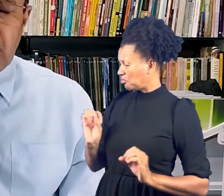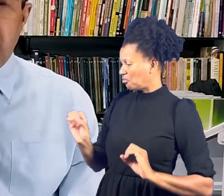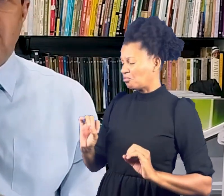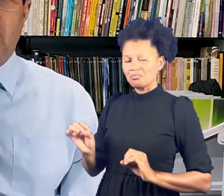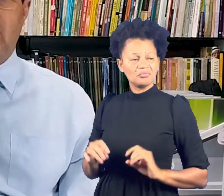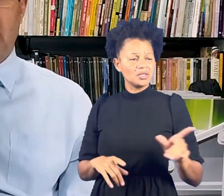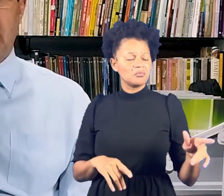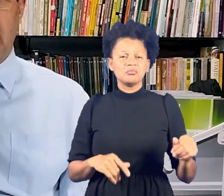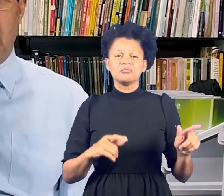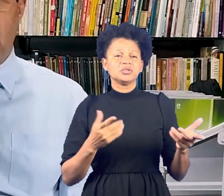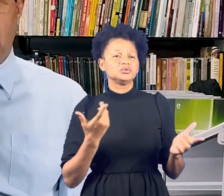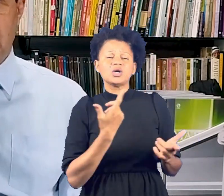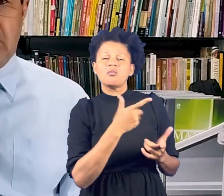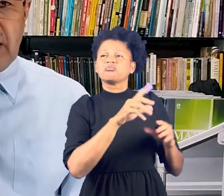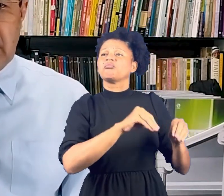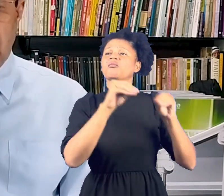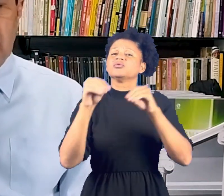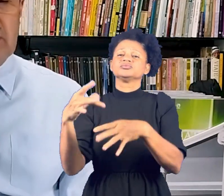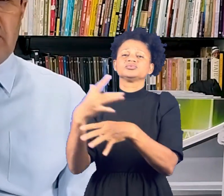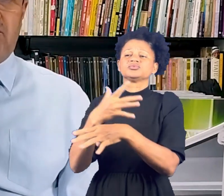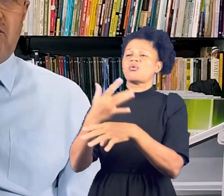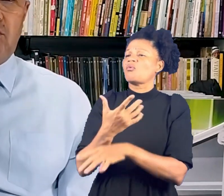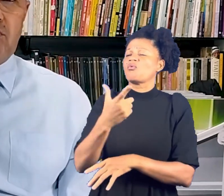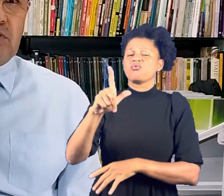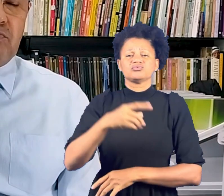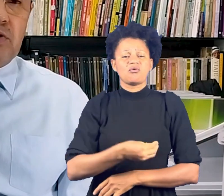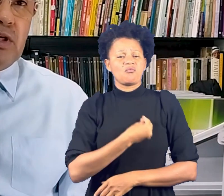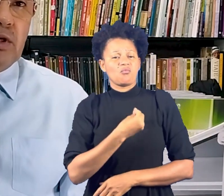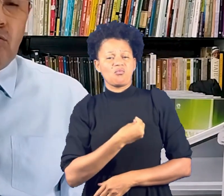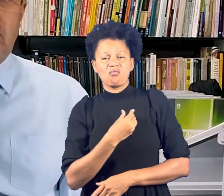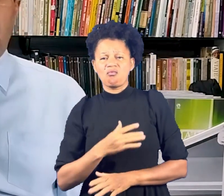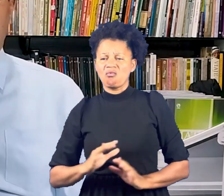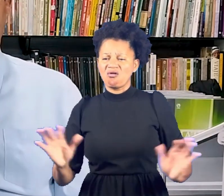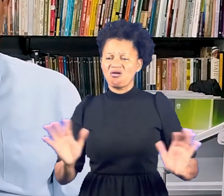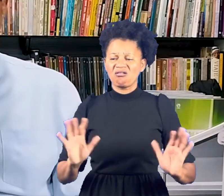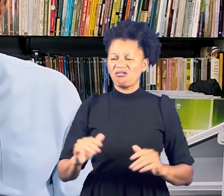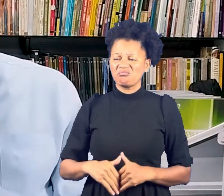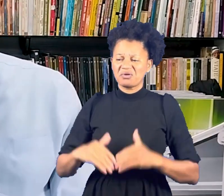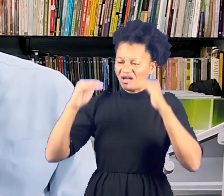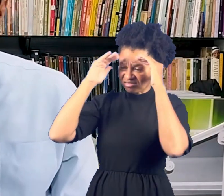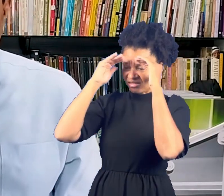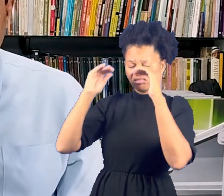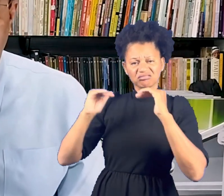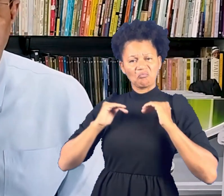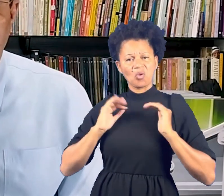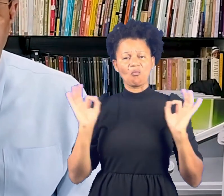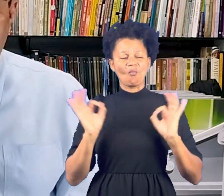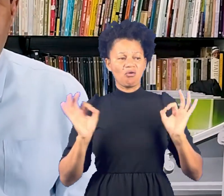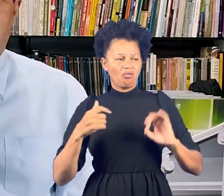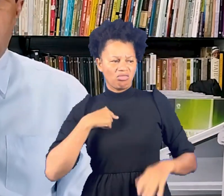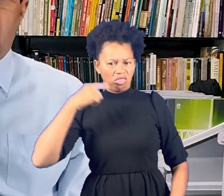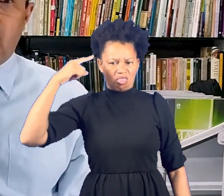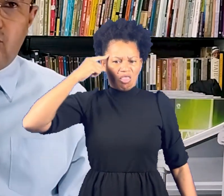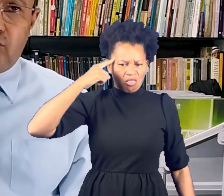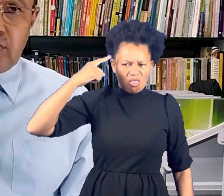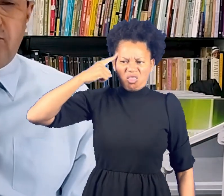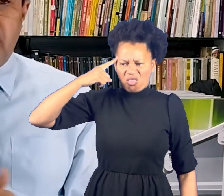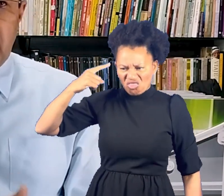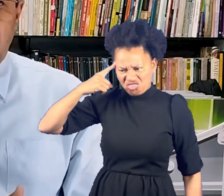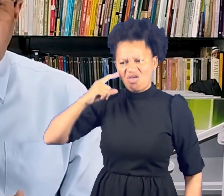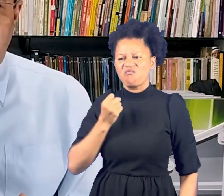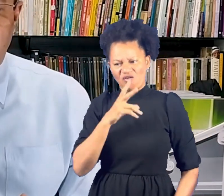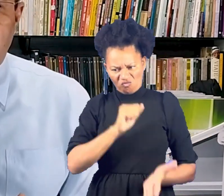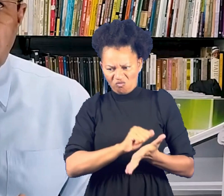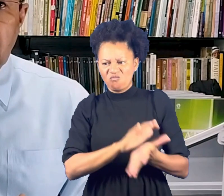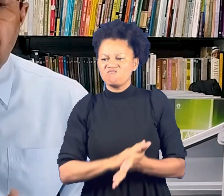o outro. De repente o outro já está em outra cidade, está vivendo outra vida, ou não está dando muita importância para mim. Agora eu que estou com